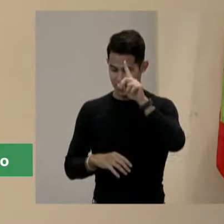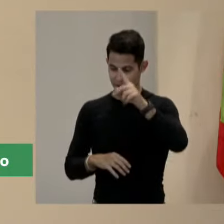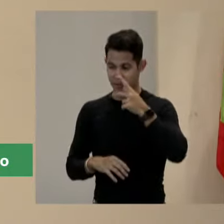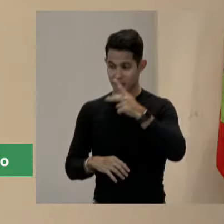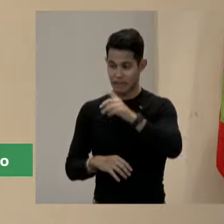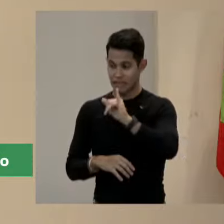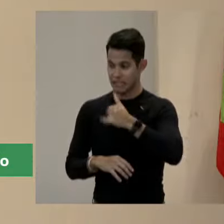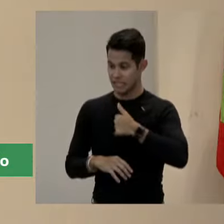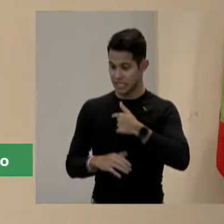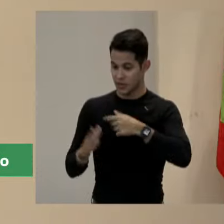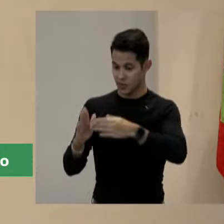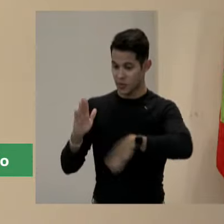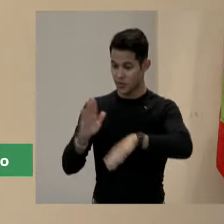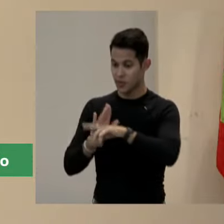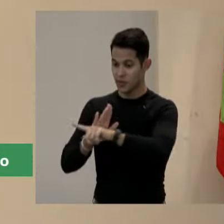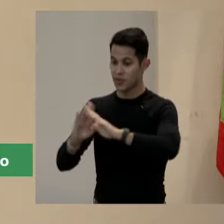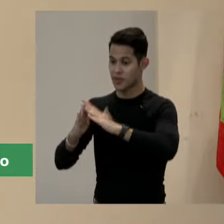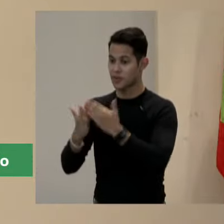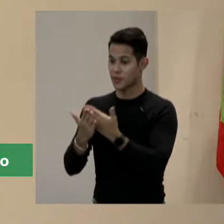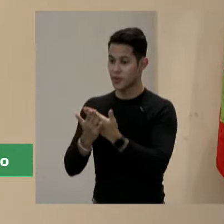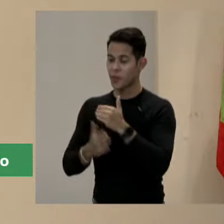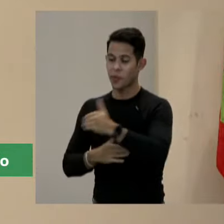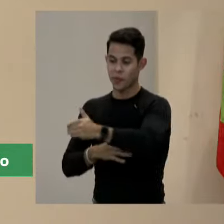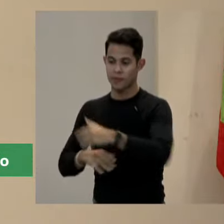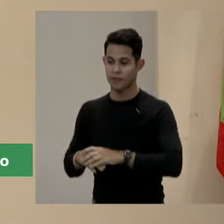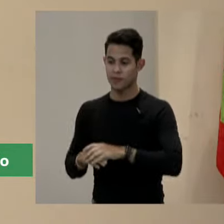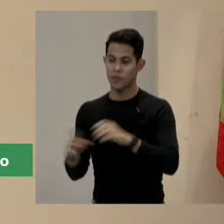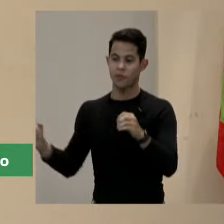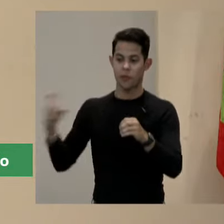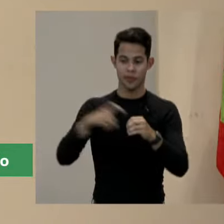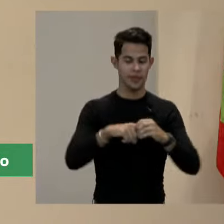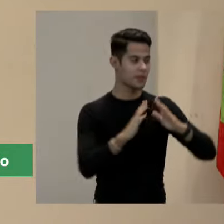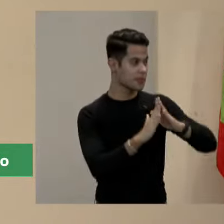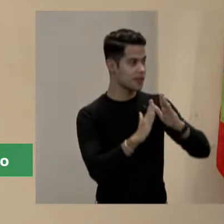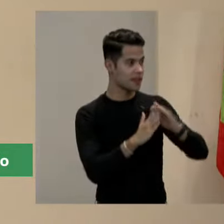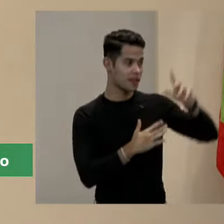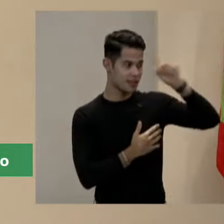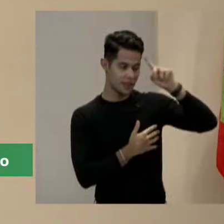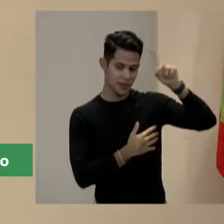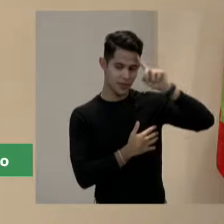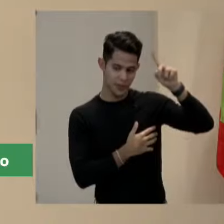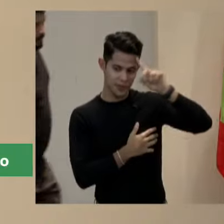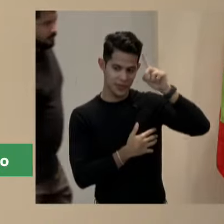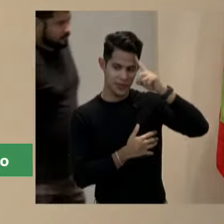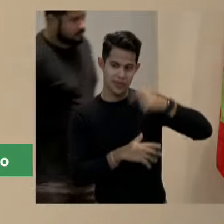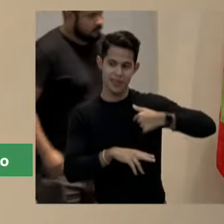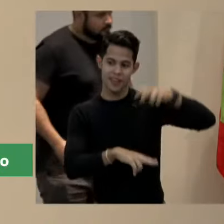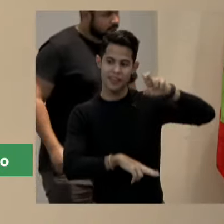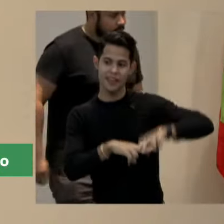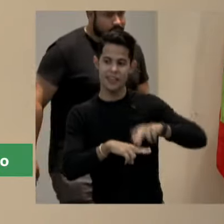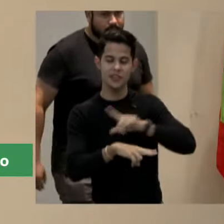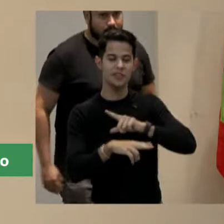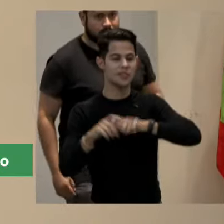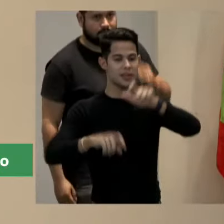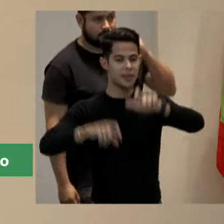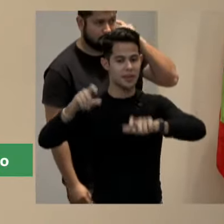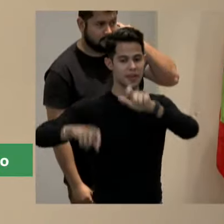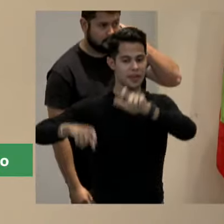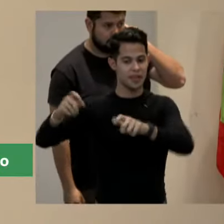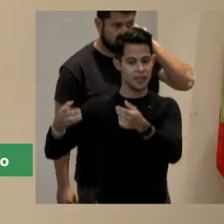eu estudasse, ela sairia da escola. Fomos para casa. Todo dia quando eu levantava, a vida de uma pessoa com deficiência, a depender